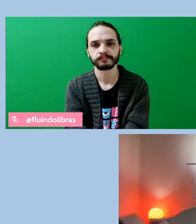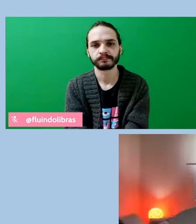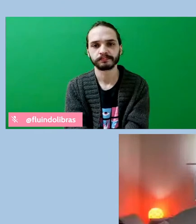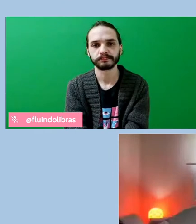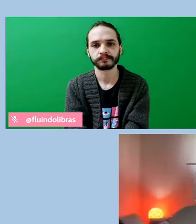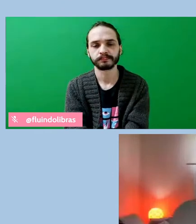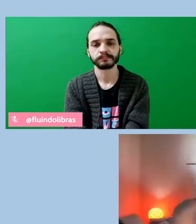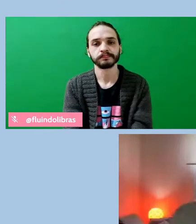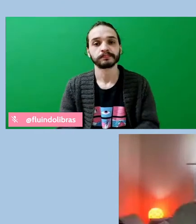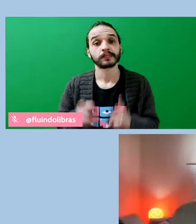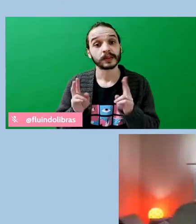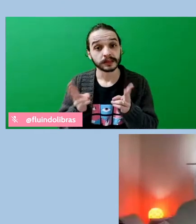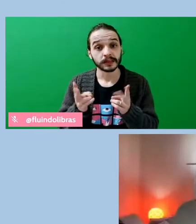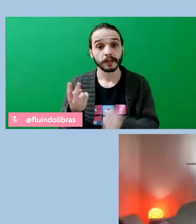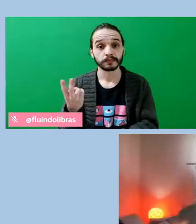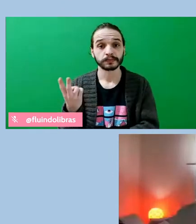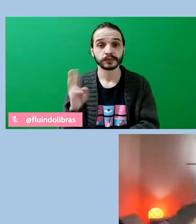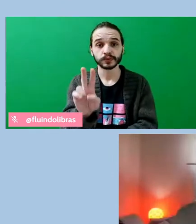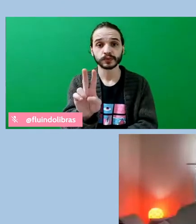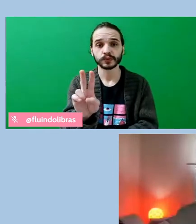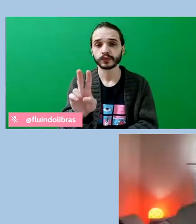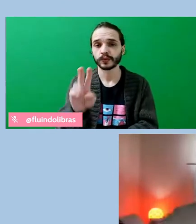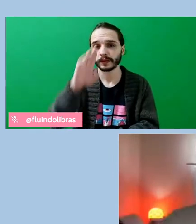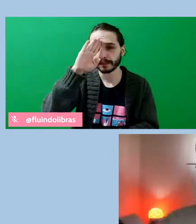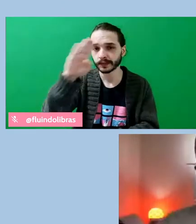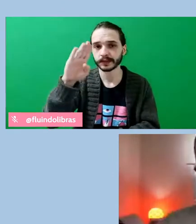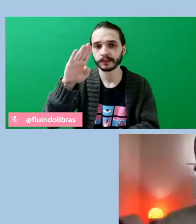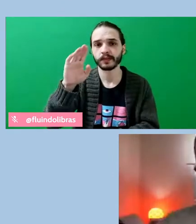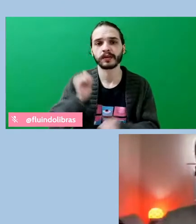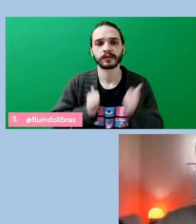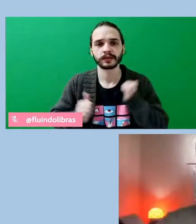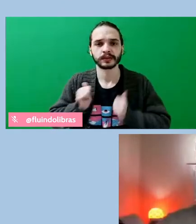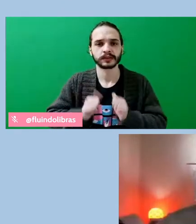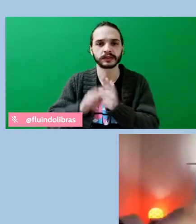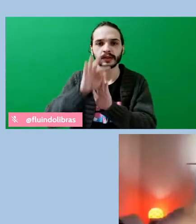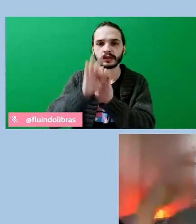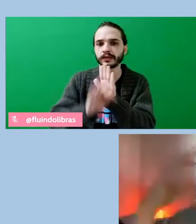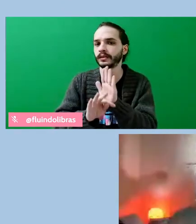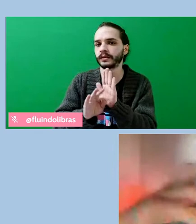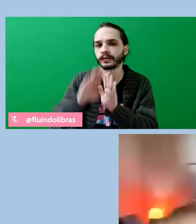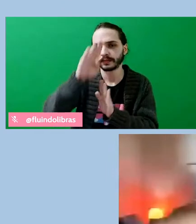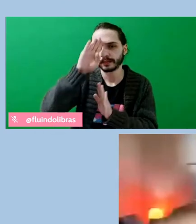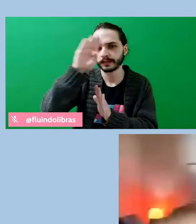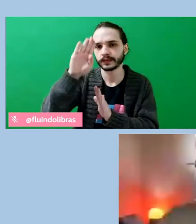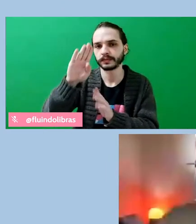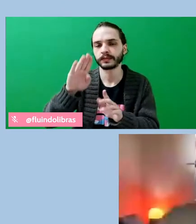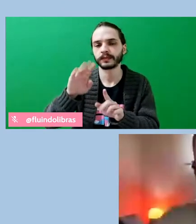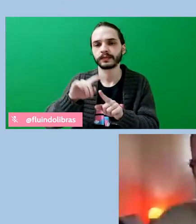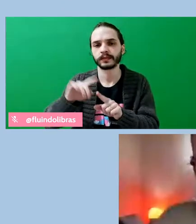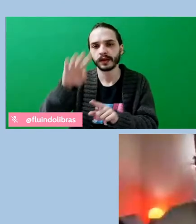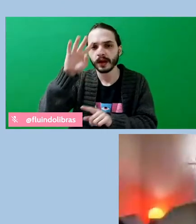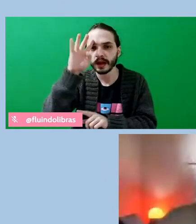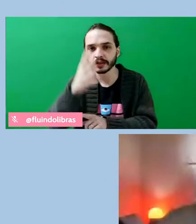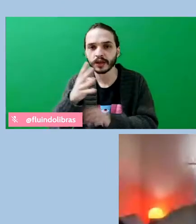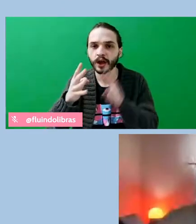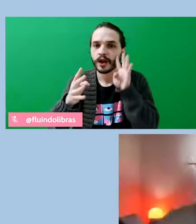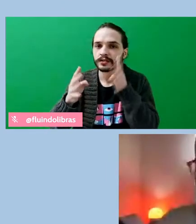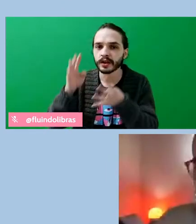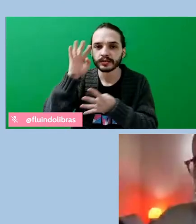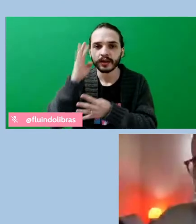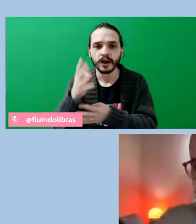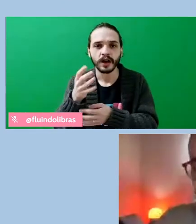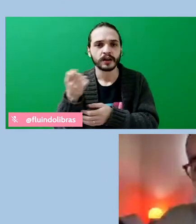sempre com elas no centro, elas e o texto, né? As atrizes e o texto sempre no centro das decisões, né? Mais do que decisões que a gente podia ter de